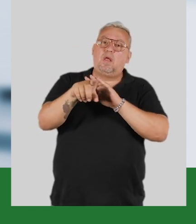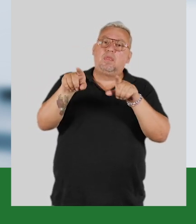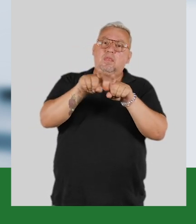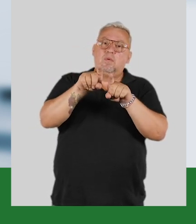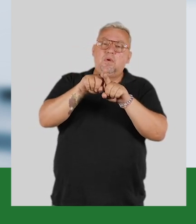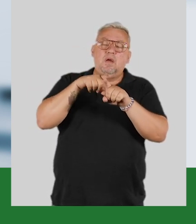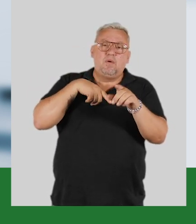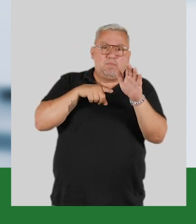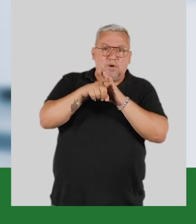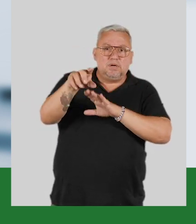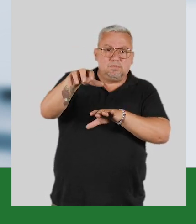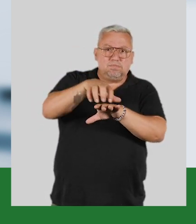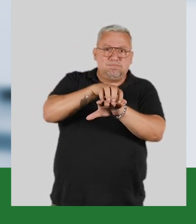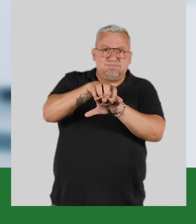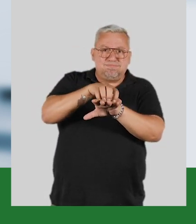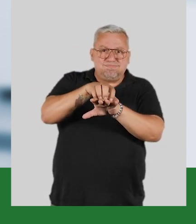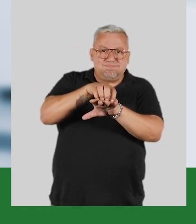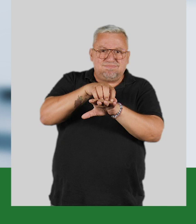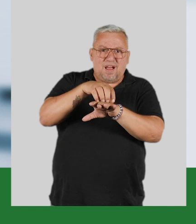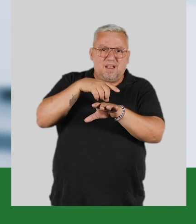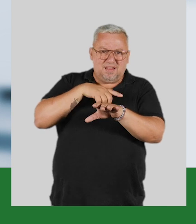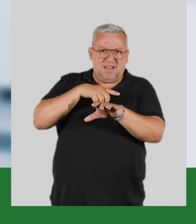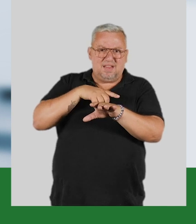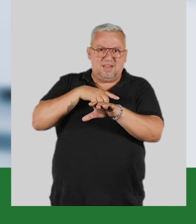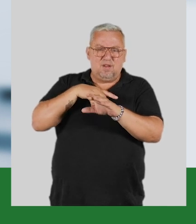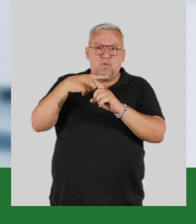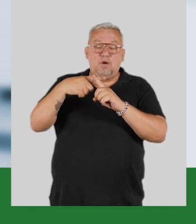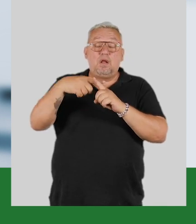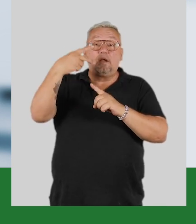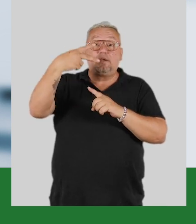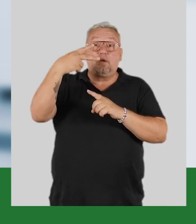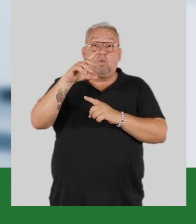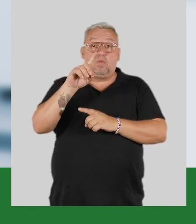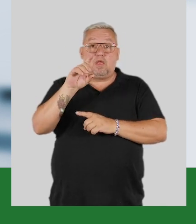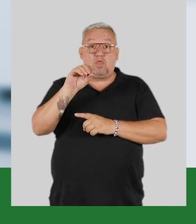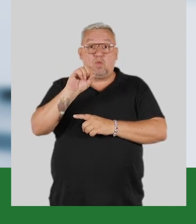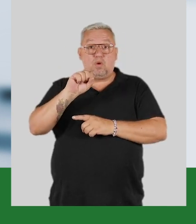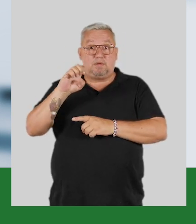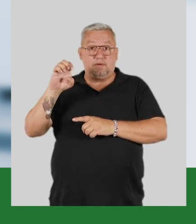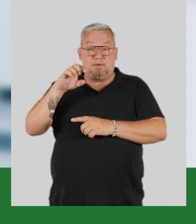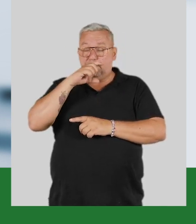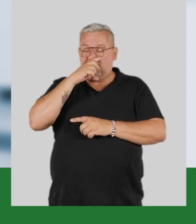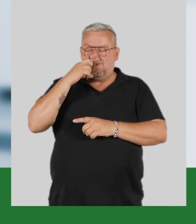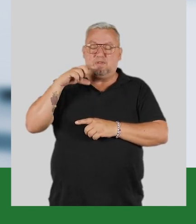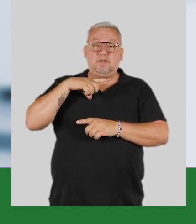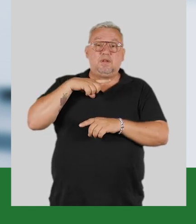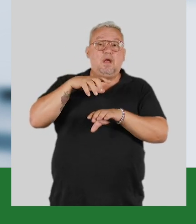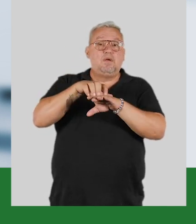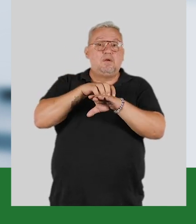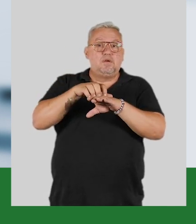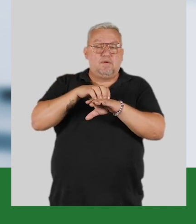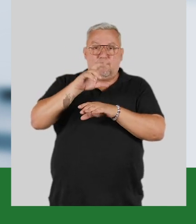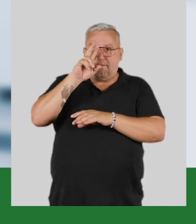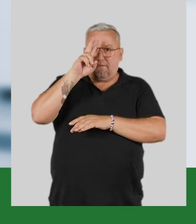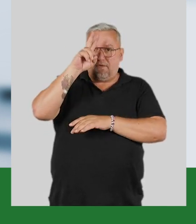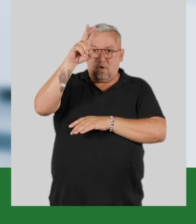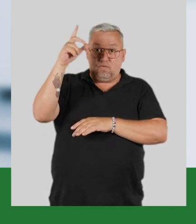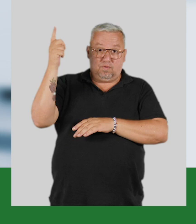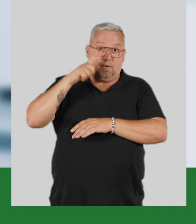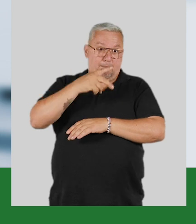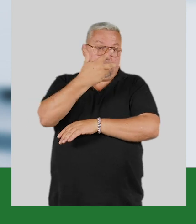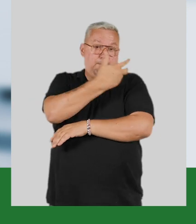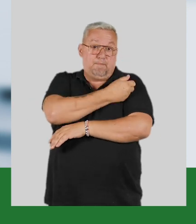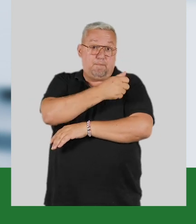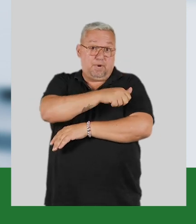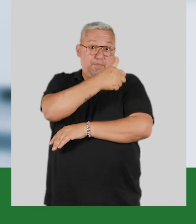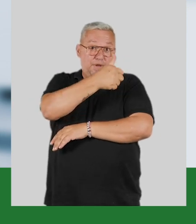tem alergias prévias, principalmente no momento da segunda dose, porque se a pessoa teve uma alergia grave quando ela recebeu a primeira dose,